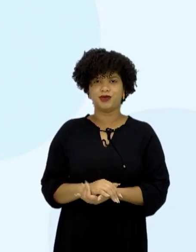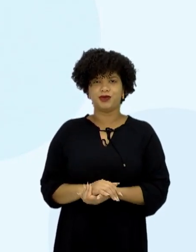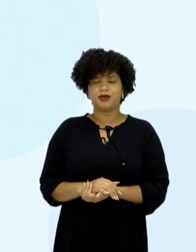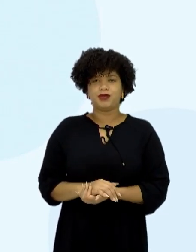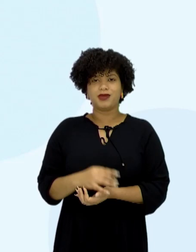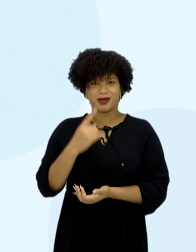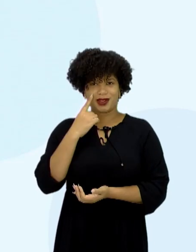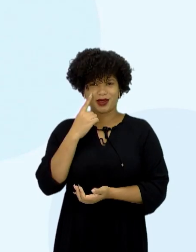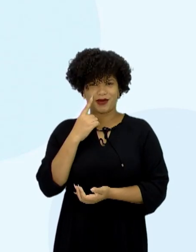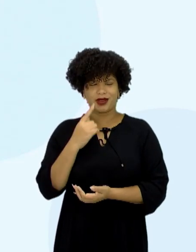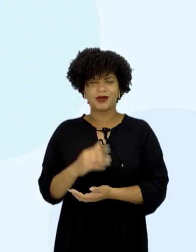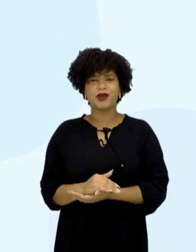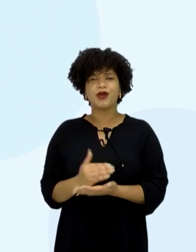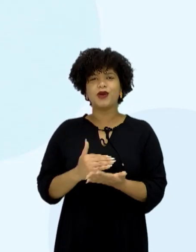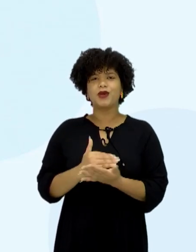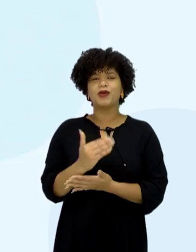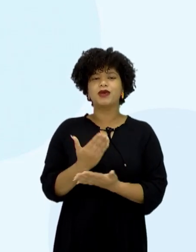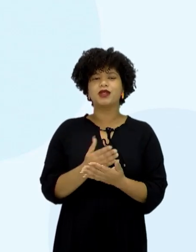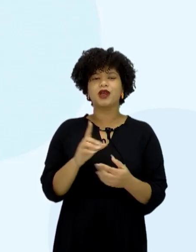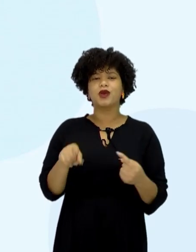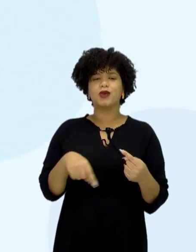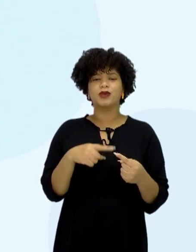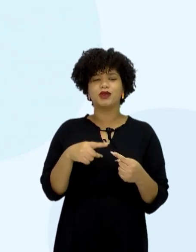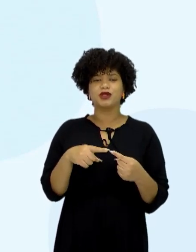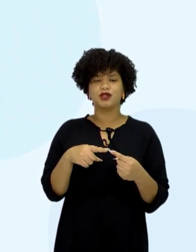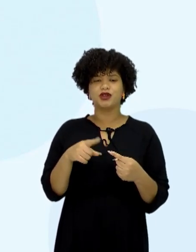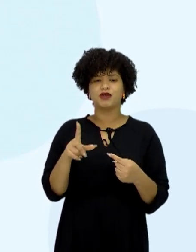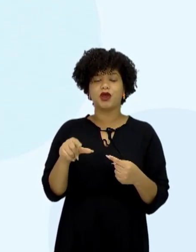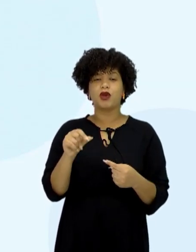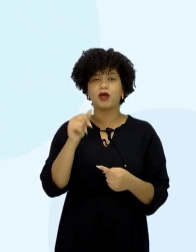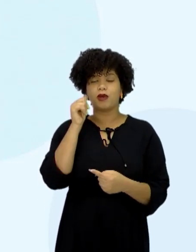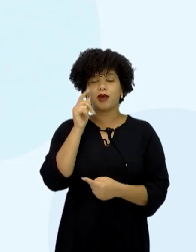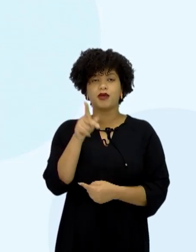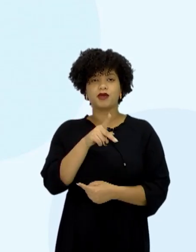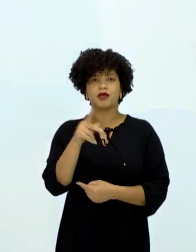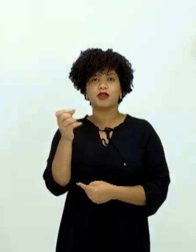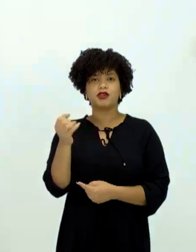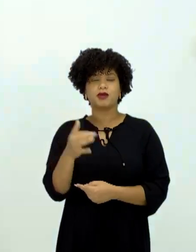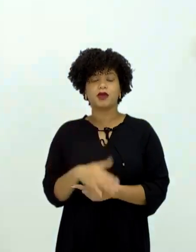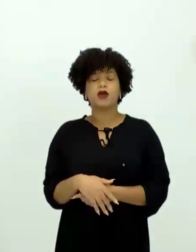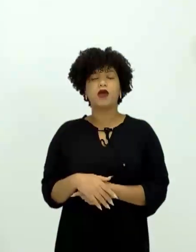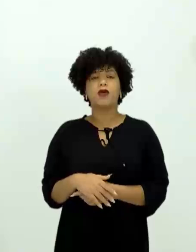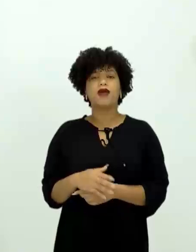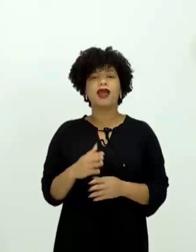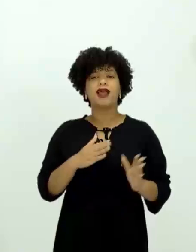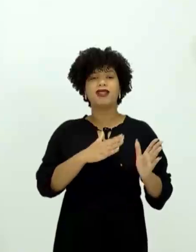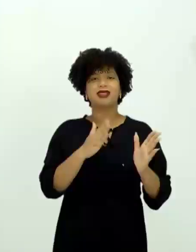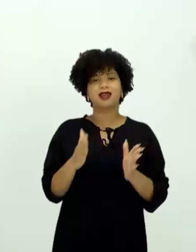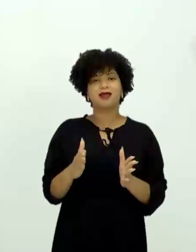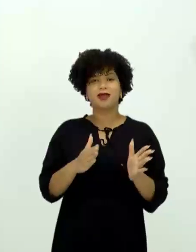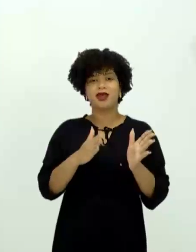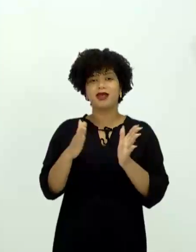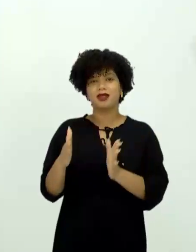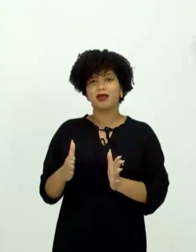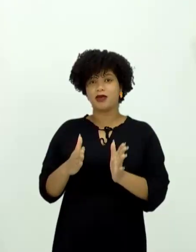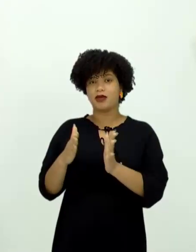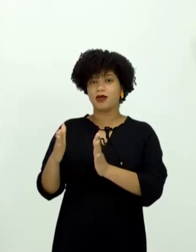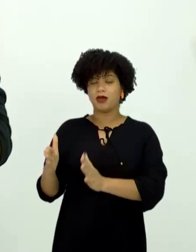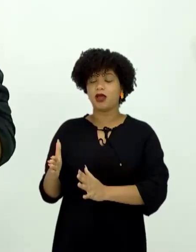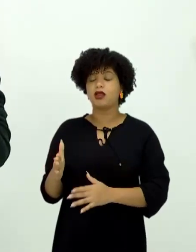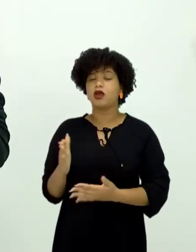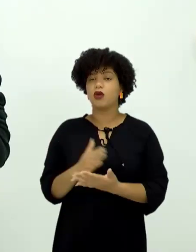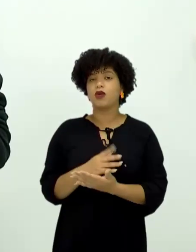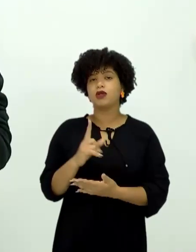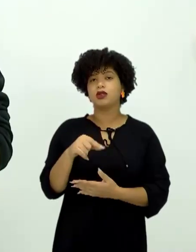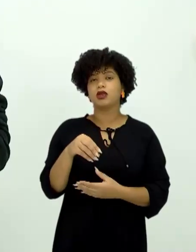se quiserem, no objetivo da aula, a professora falou várias etapas ali que, na verdade, seriam feitas na sala de aula. Como a